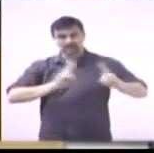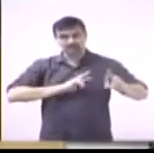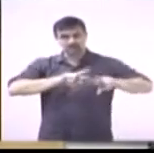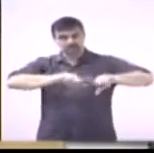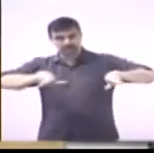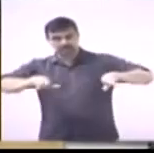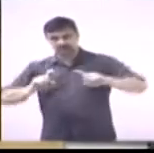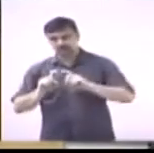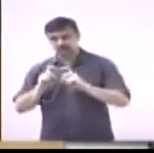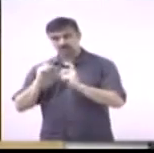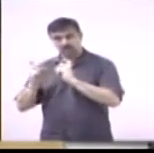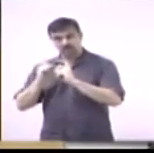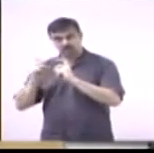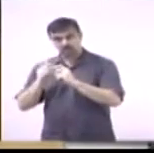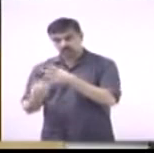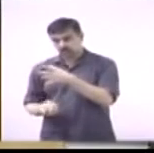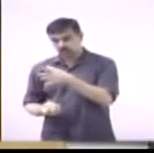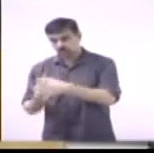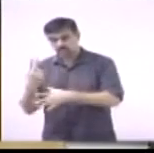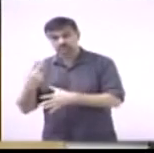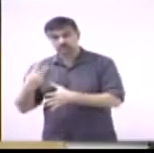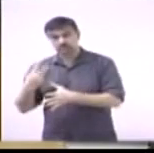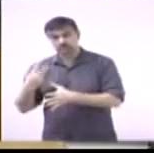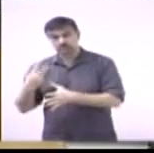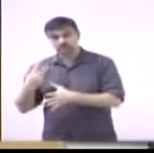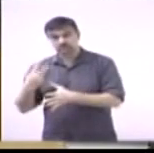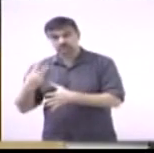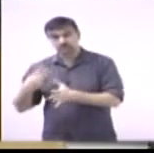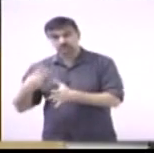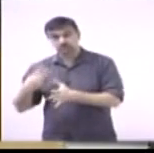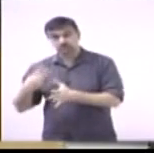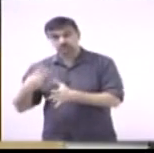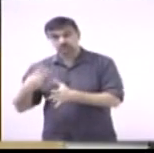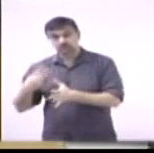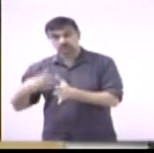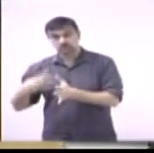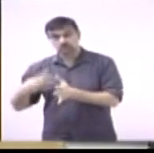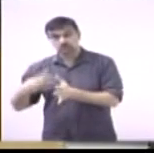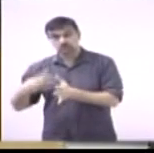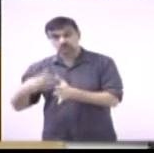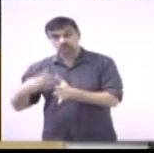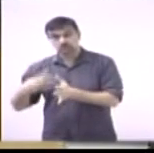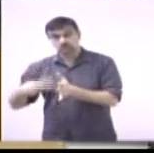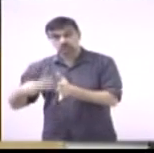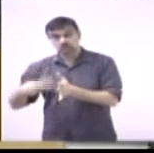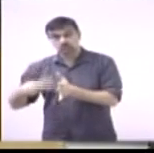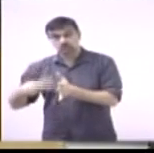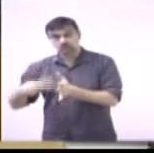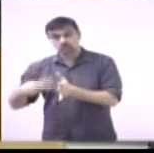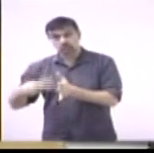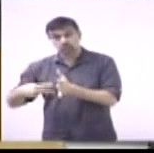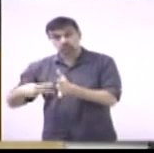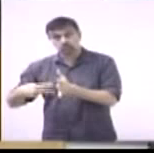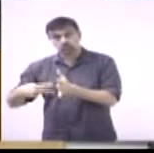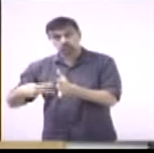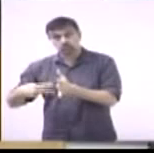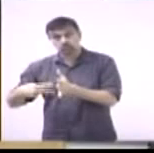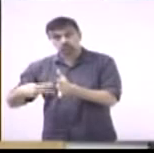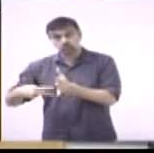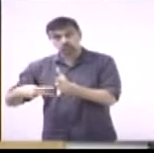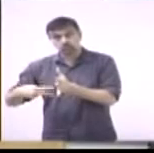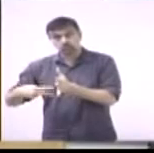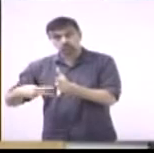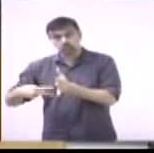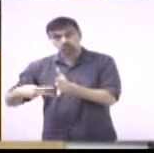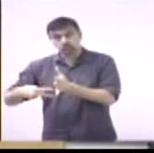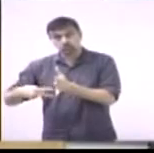2 reuniões que fizemos aqui nessa casa, e com isso, e com o apoio dos vereadores,